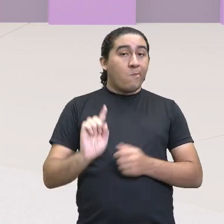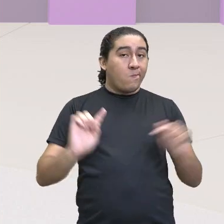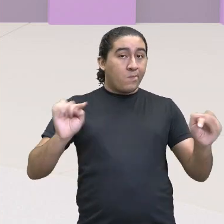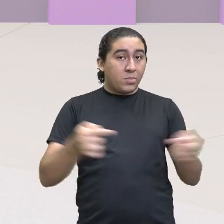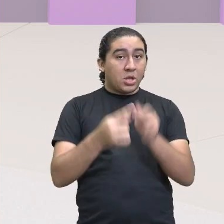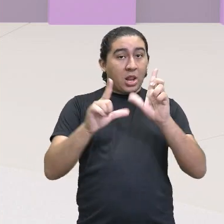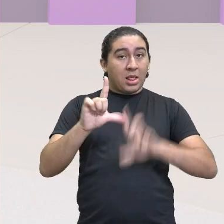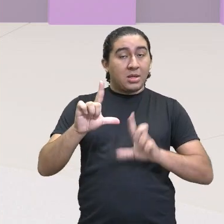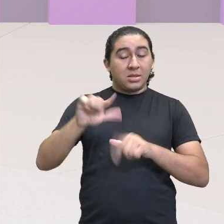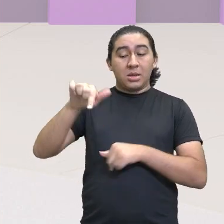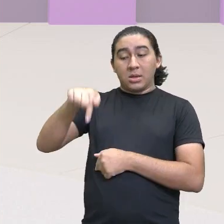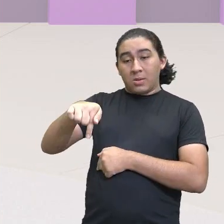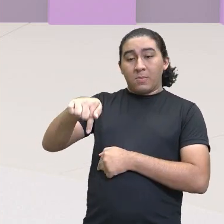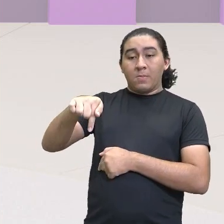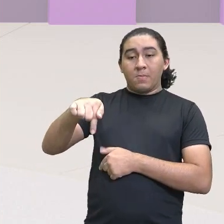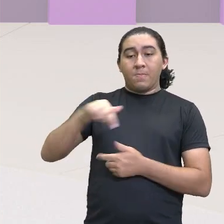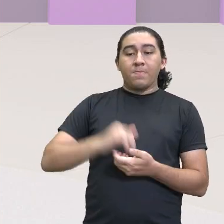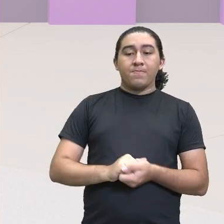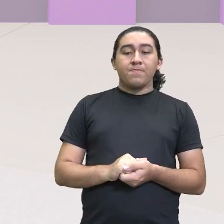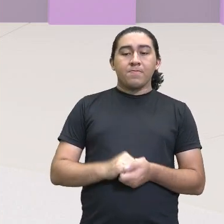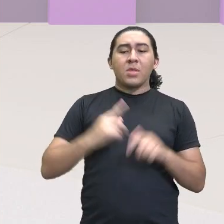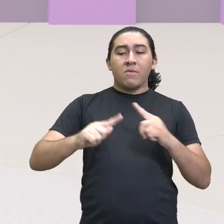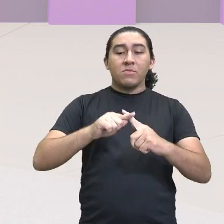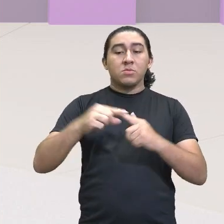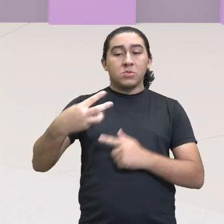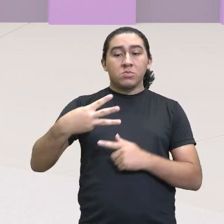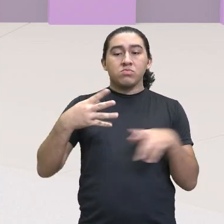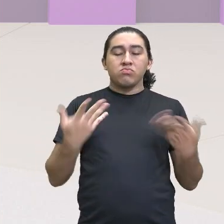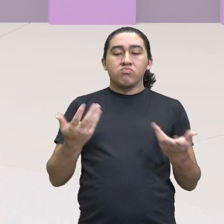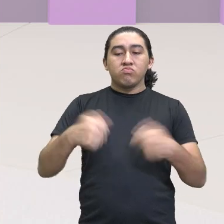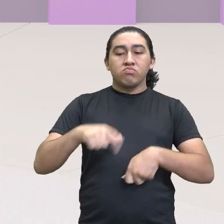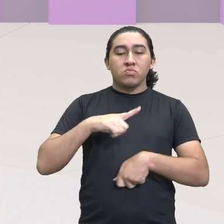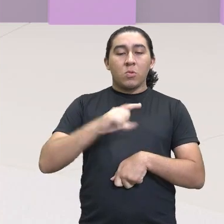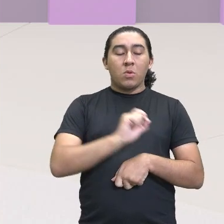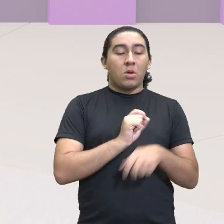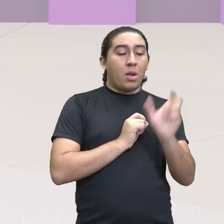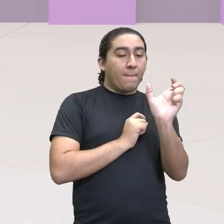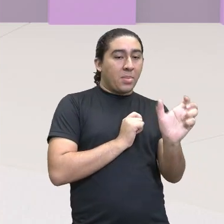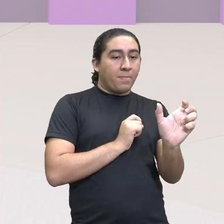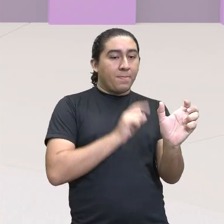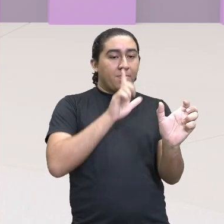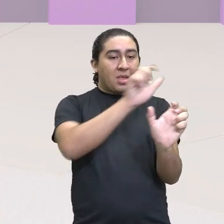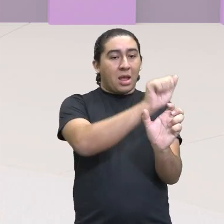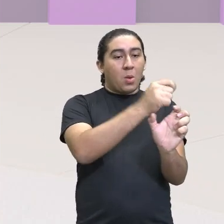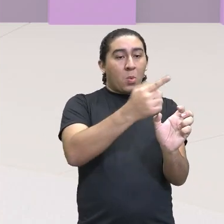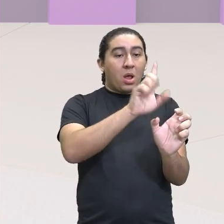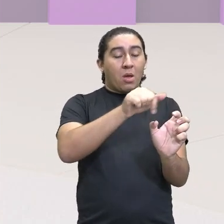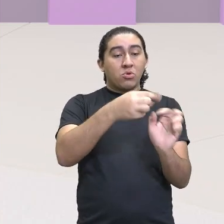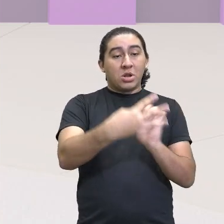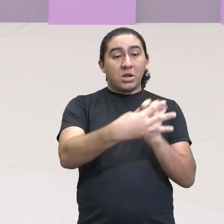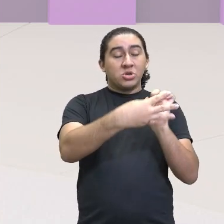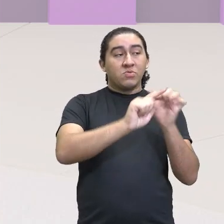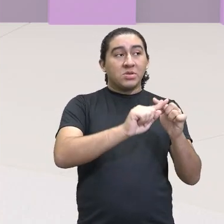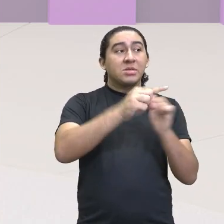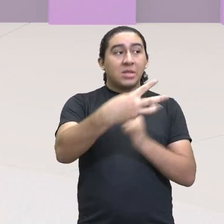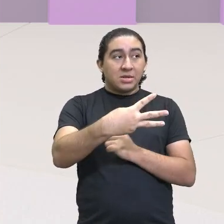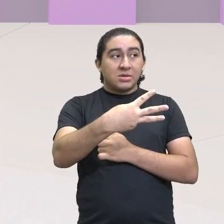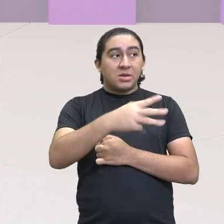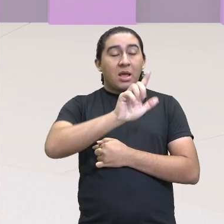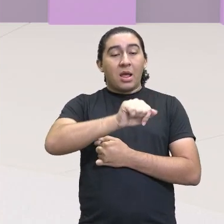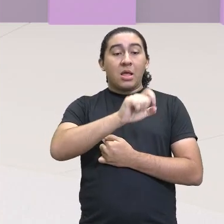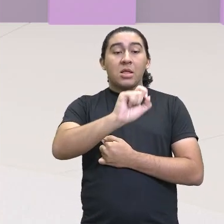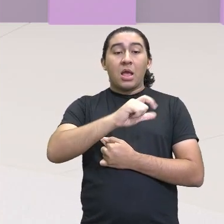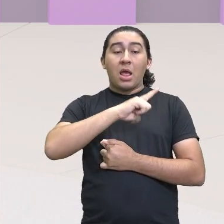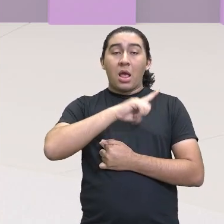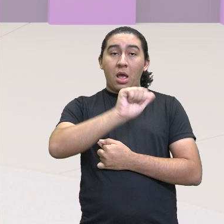Ou seja, está sendo multiplicado por 3. Então, o primeiro termo, o A1, é o 3. 3 vezes 3 vai gerar